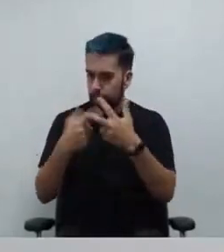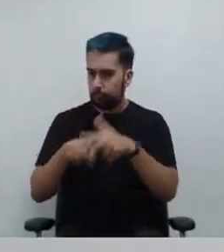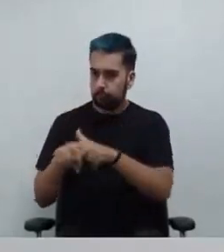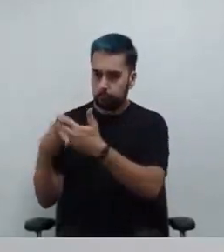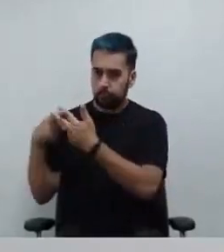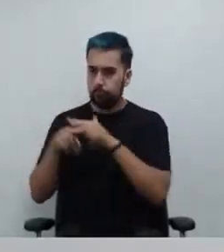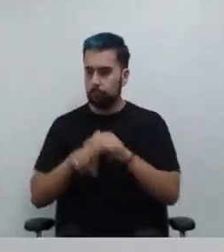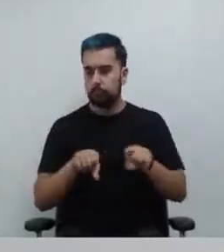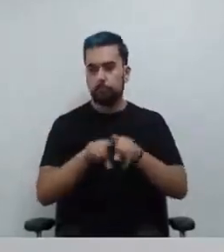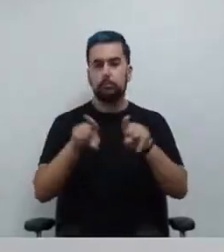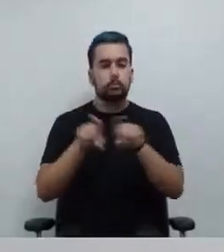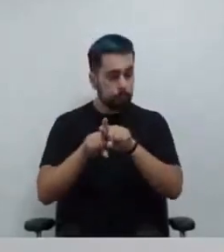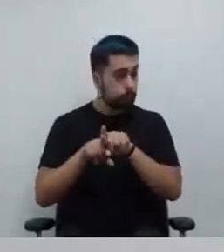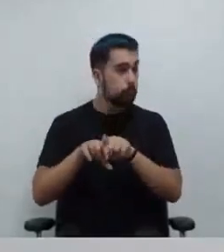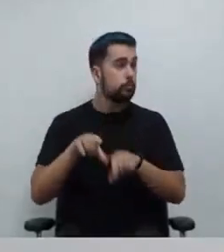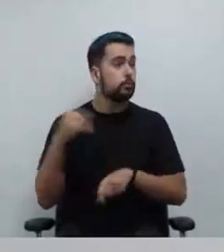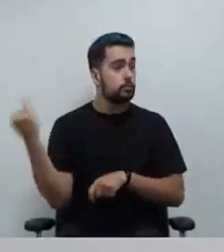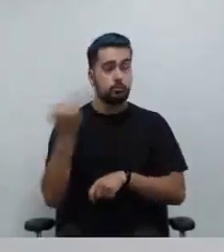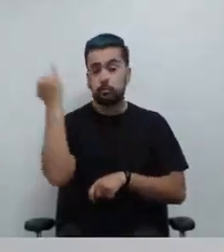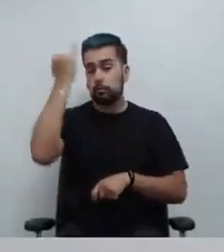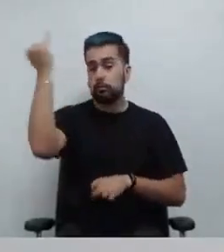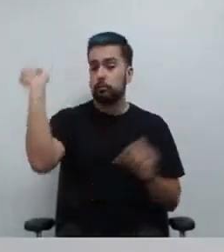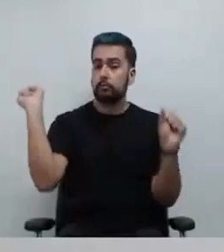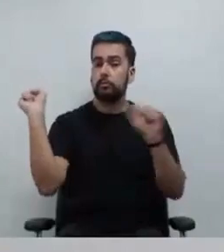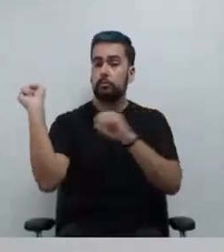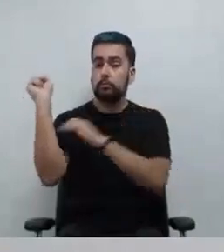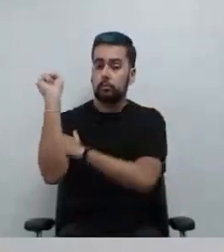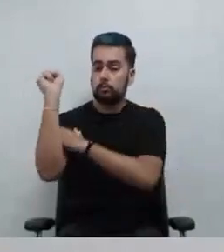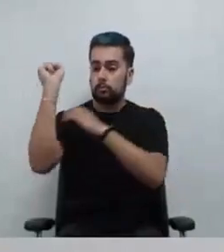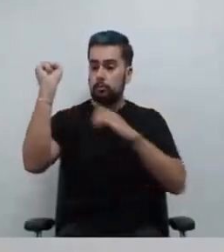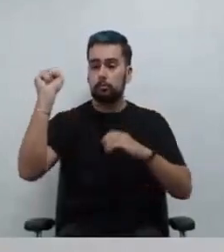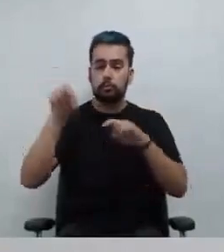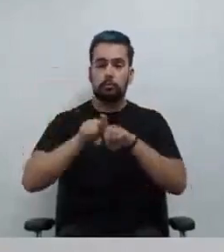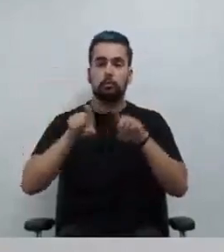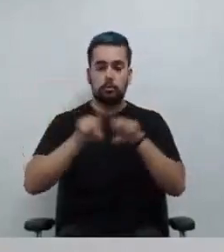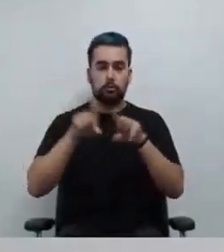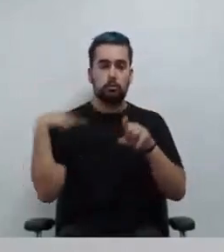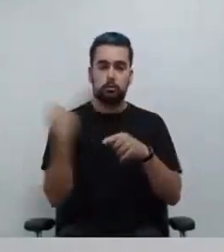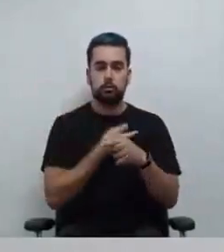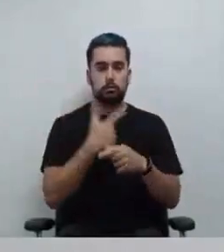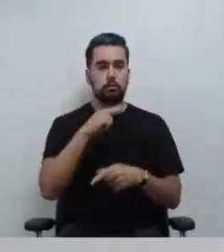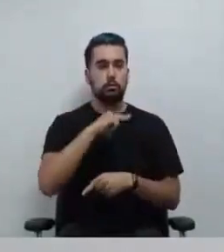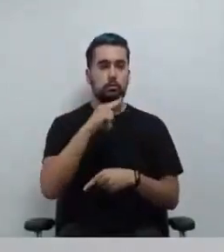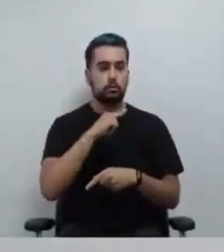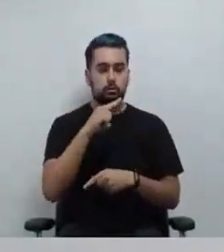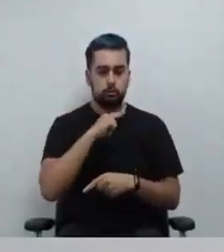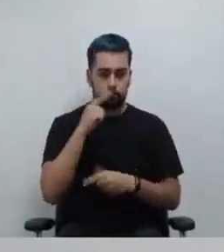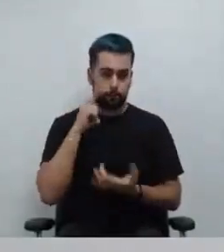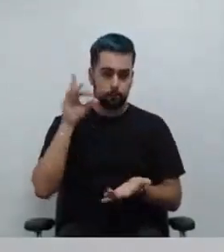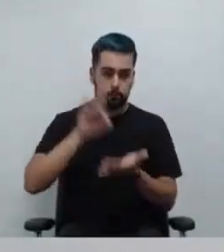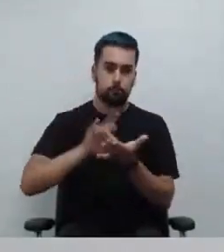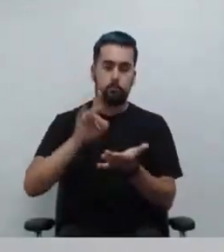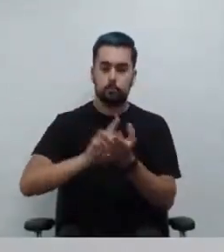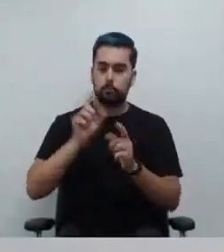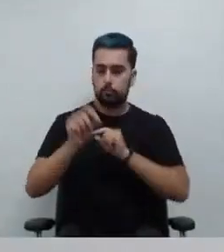muito embora volto a reforçar a importância da ponderação e a serenidade com que nós tenhamos, evidentemente, né,